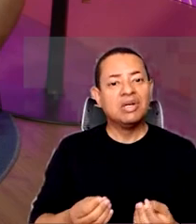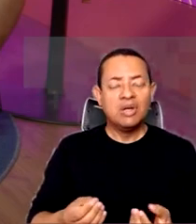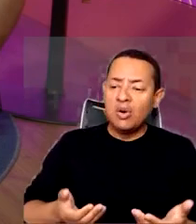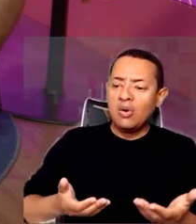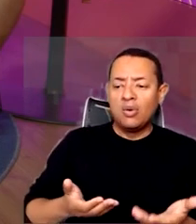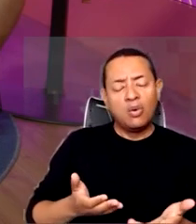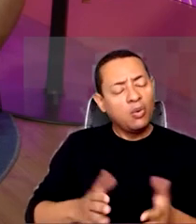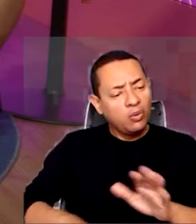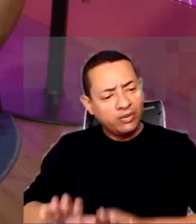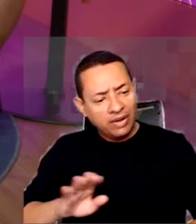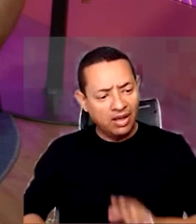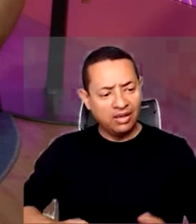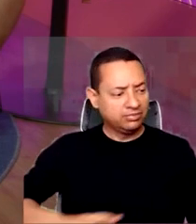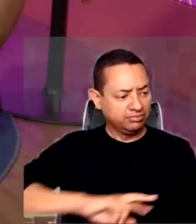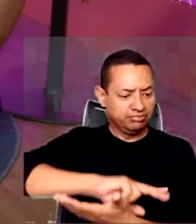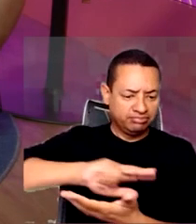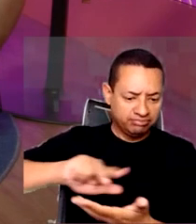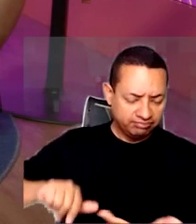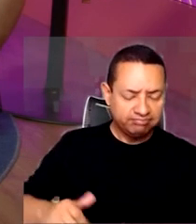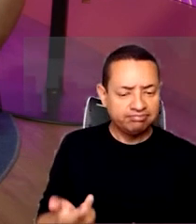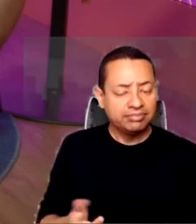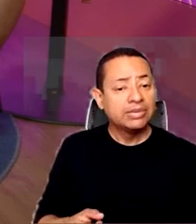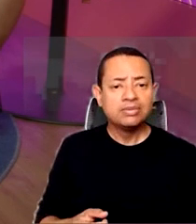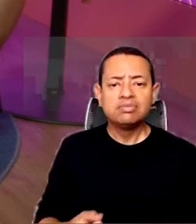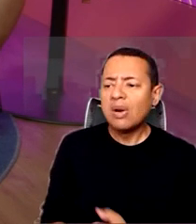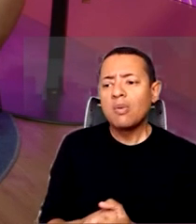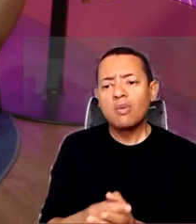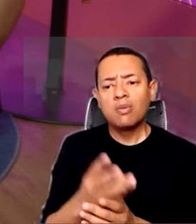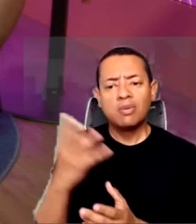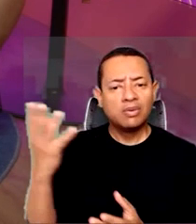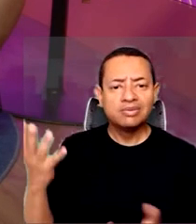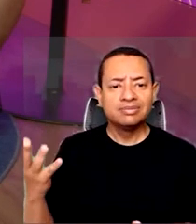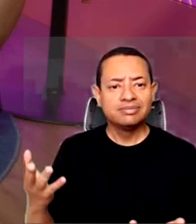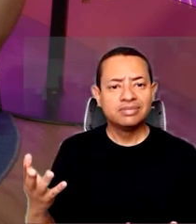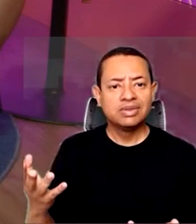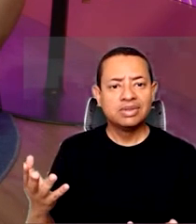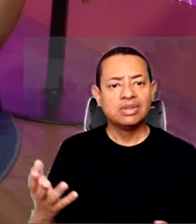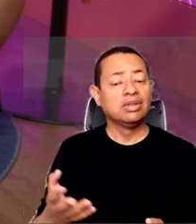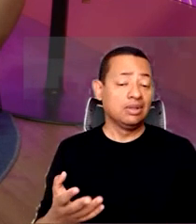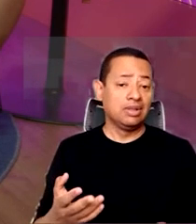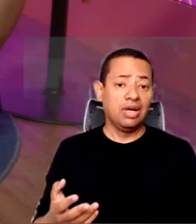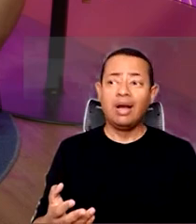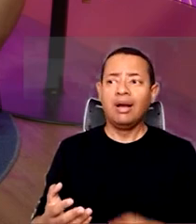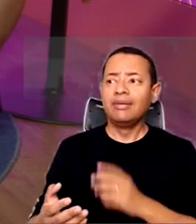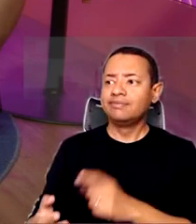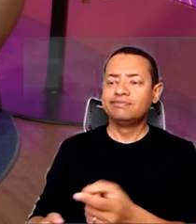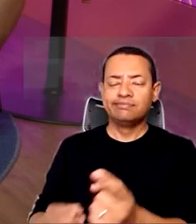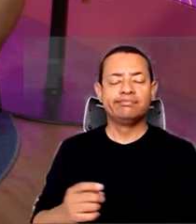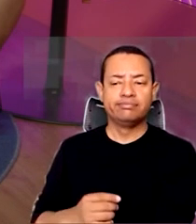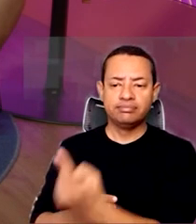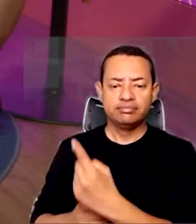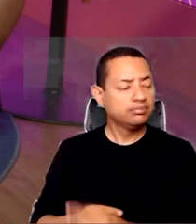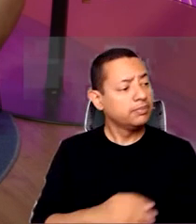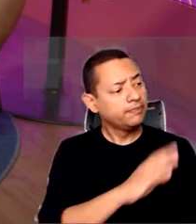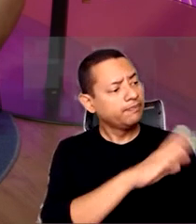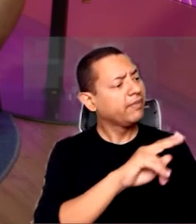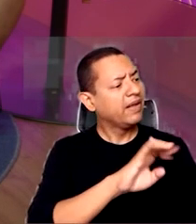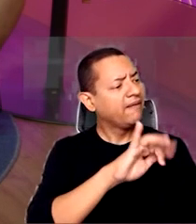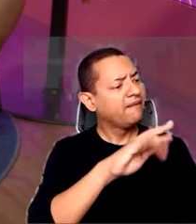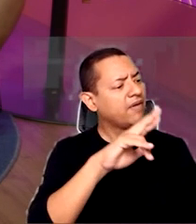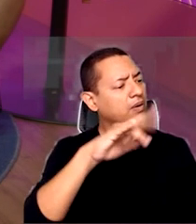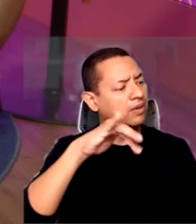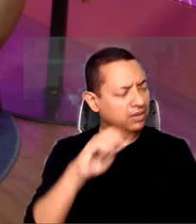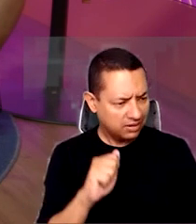o cuidado os produtos Eh quantas vezes às vezes eu a a minha fachineira vira para mim e fala assim